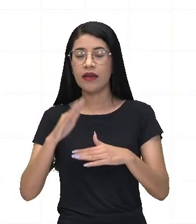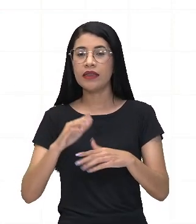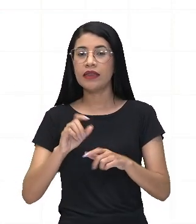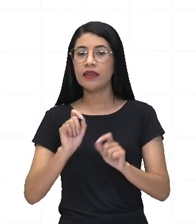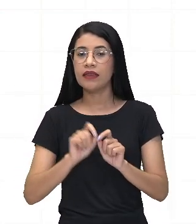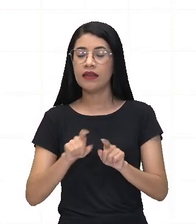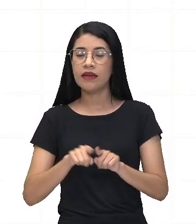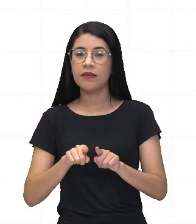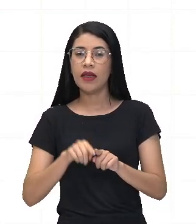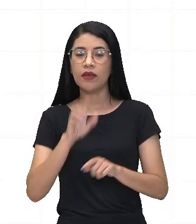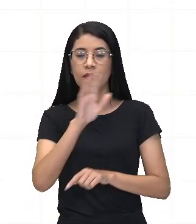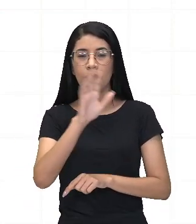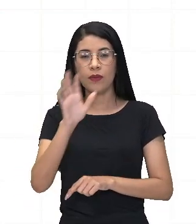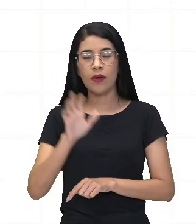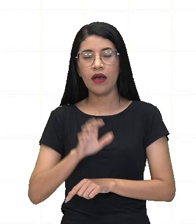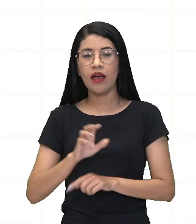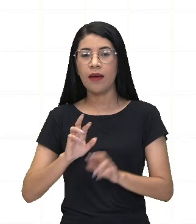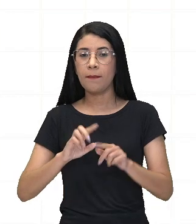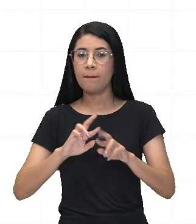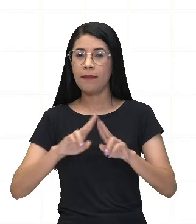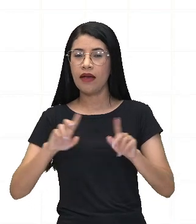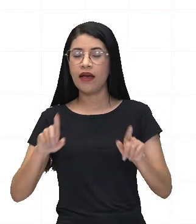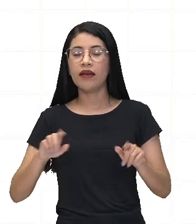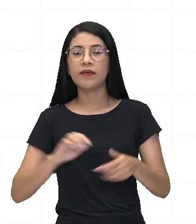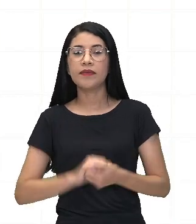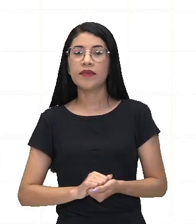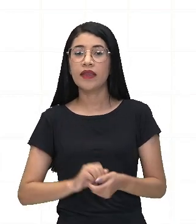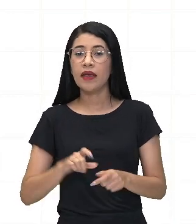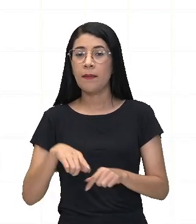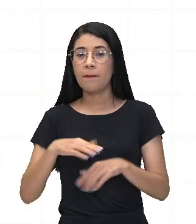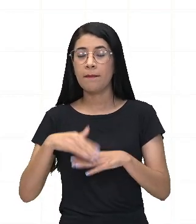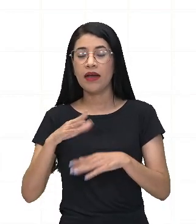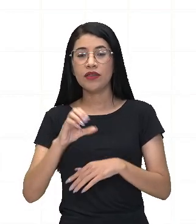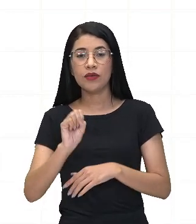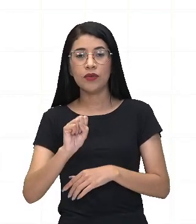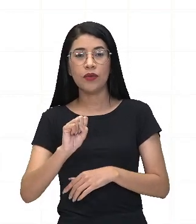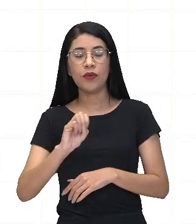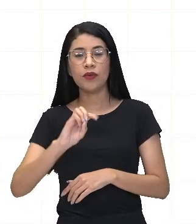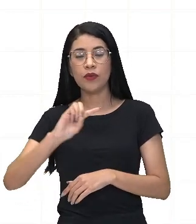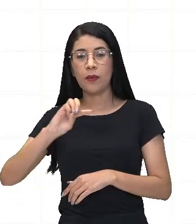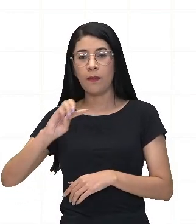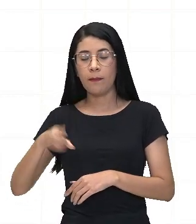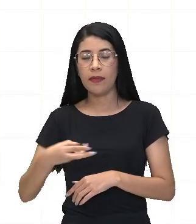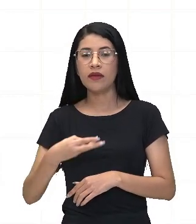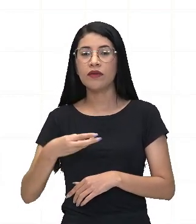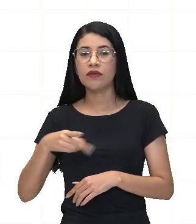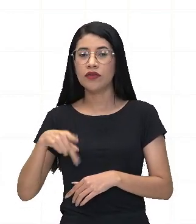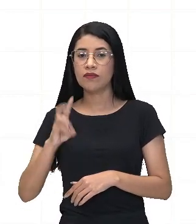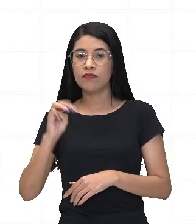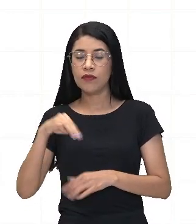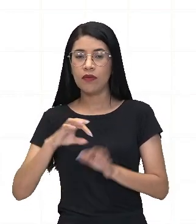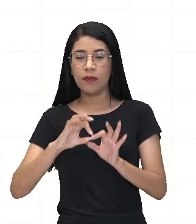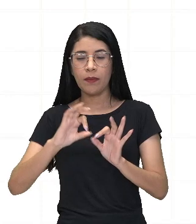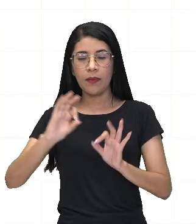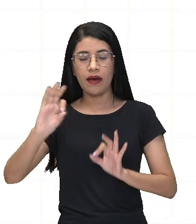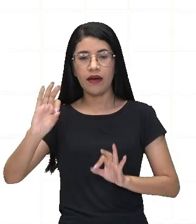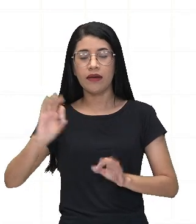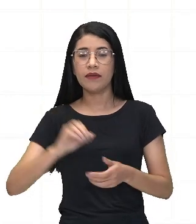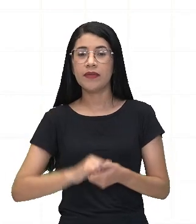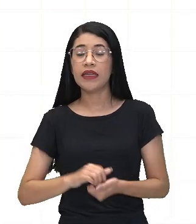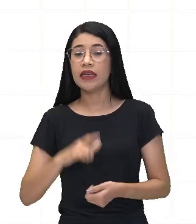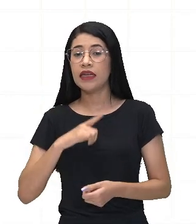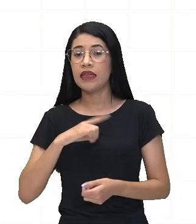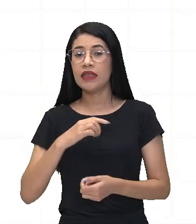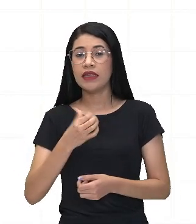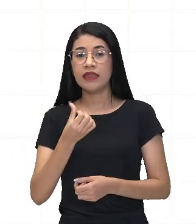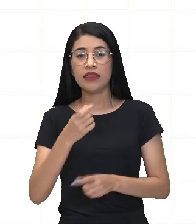bastante extensa, são mais de 8 milhões de quilômetros quadrados. E ele vai abrigar 6 biomas,